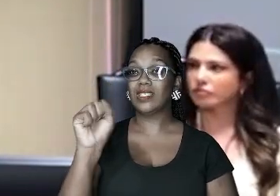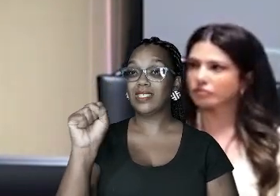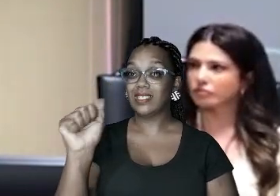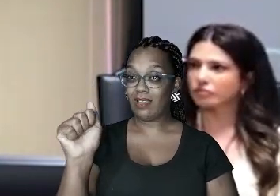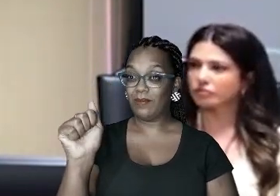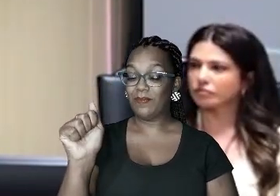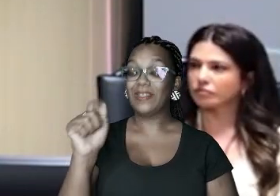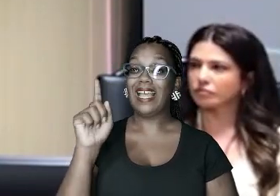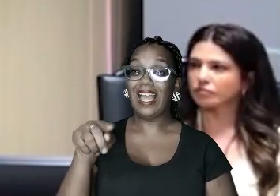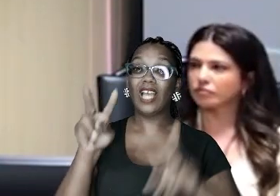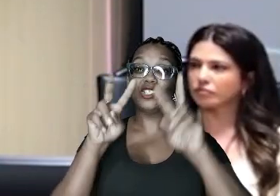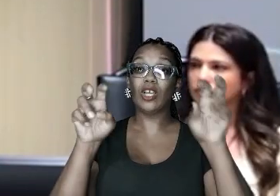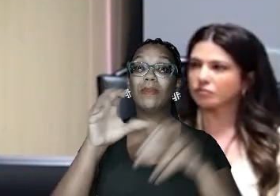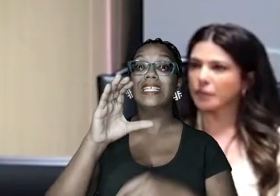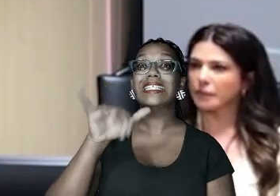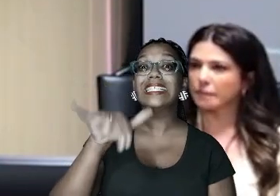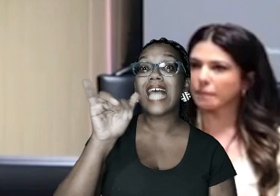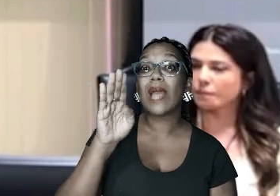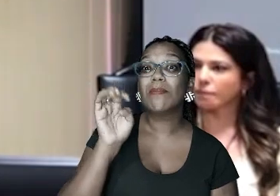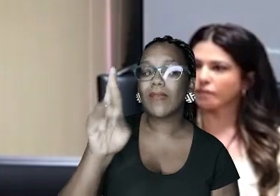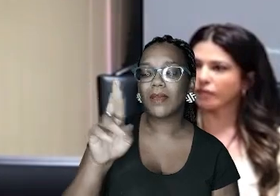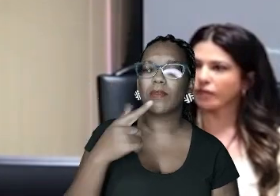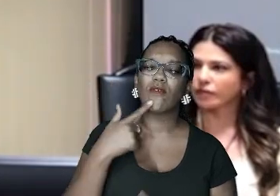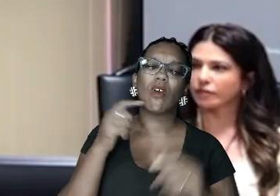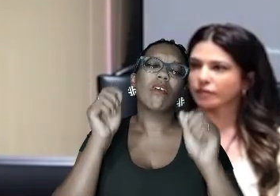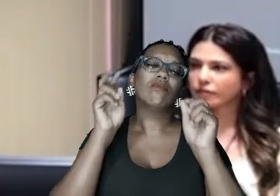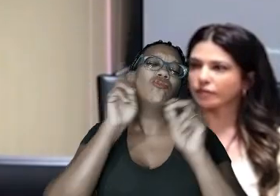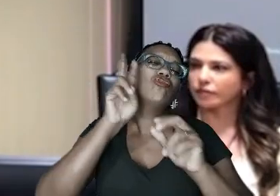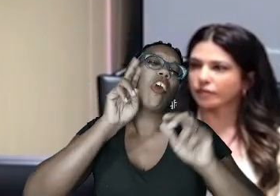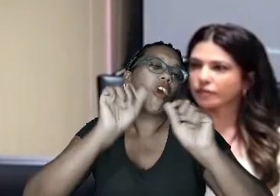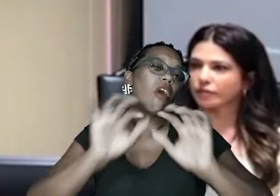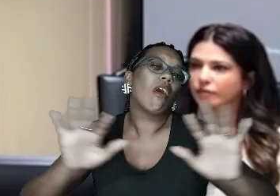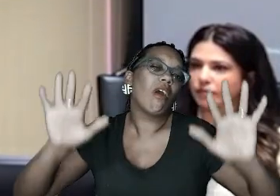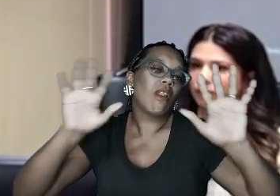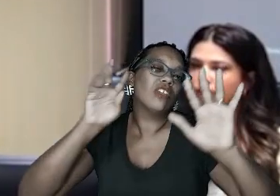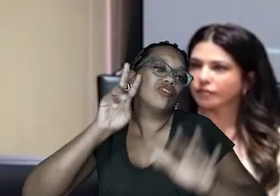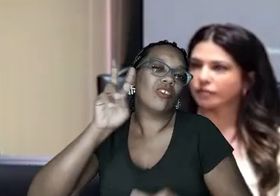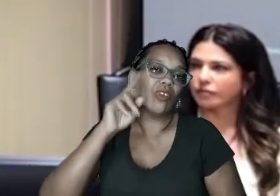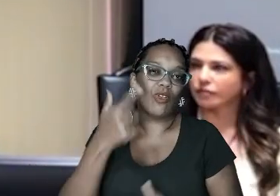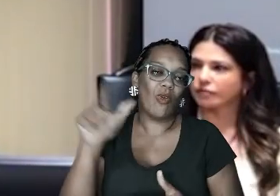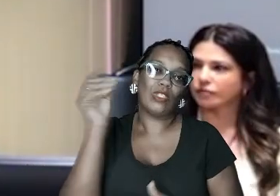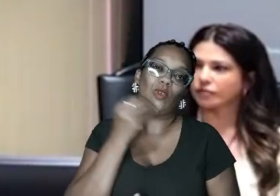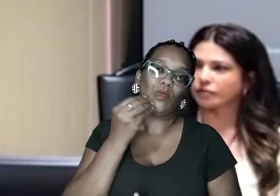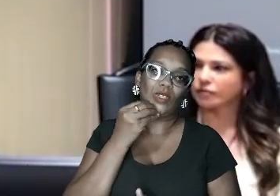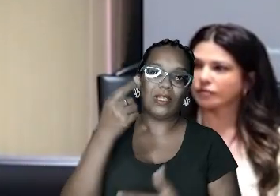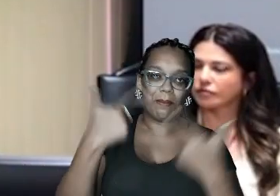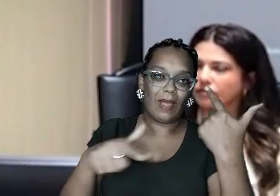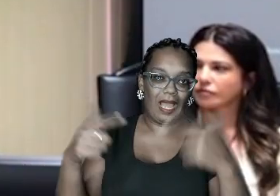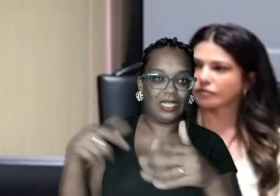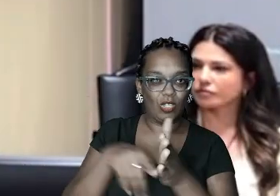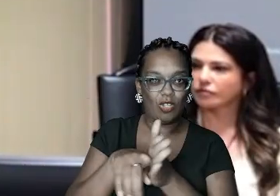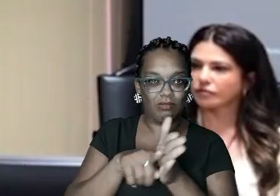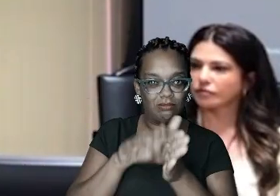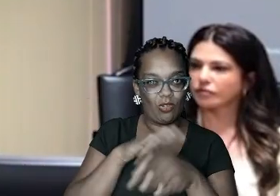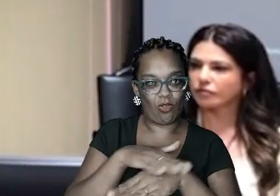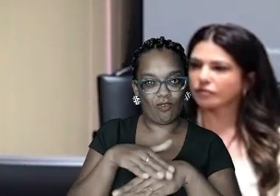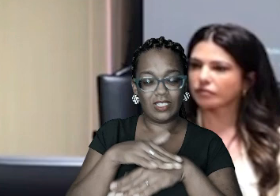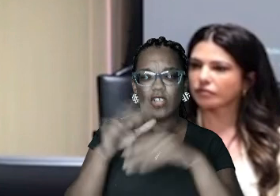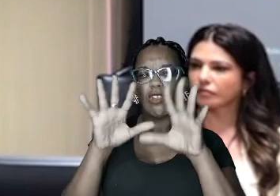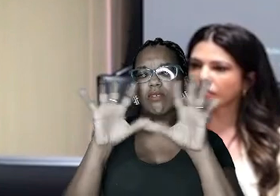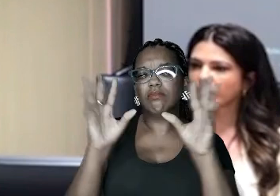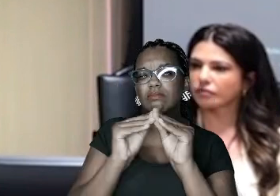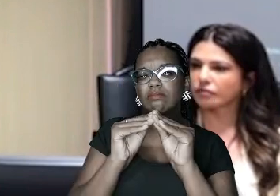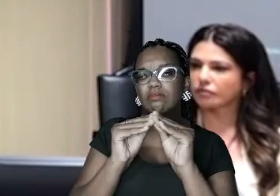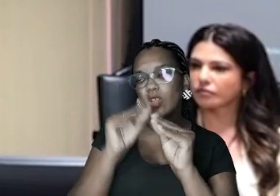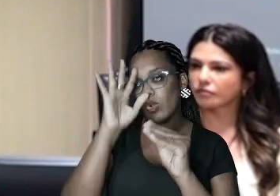no ilícito como insider trade E aí eu vou trazer uma ilustração eu ia falar com vocês a gente pode conversar entre outras oportunidades